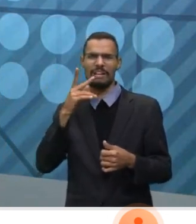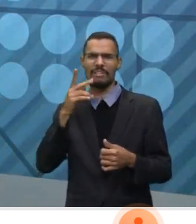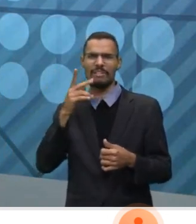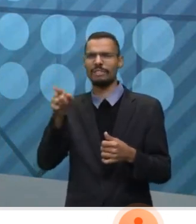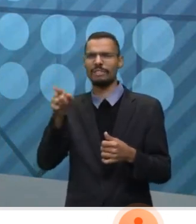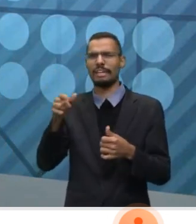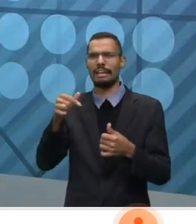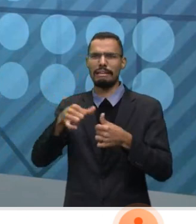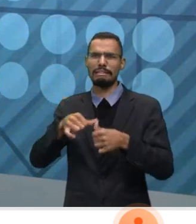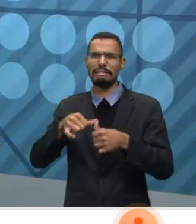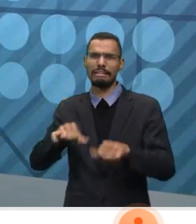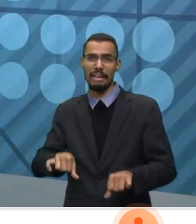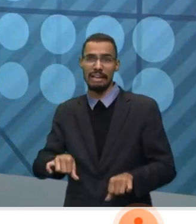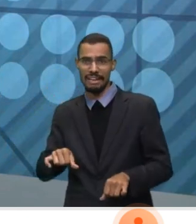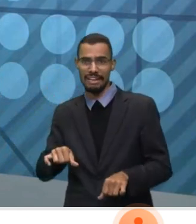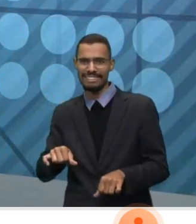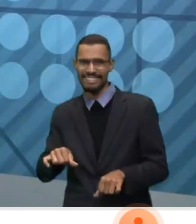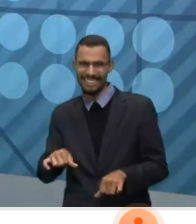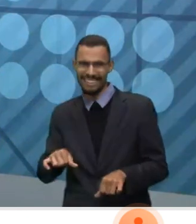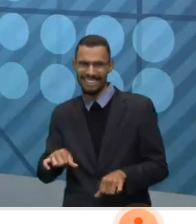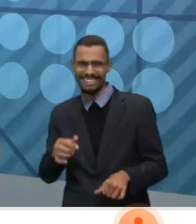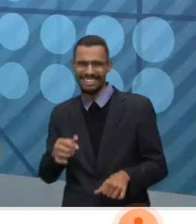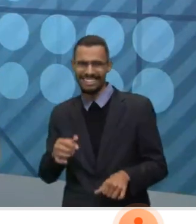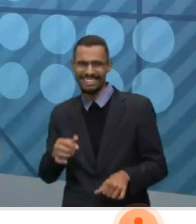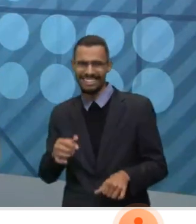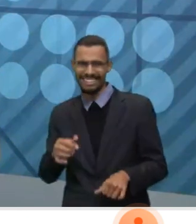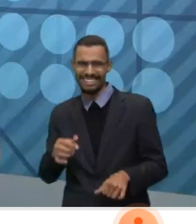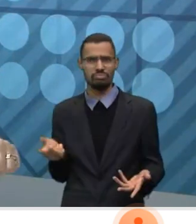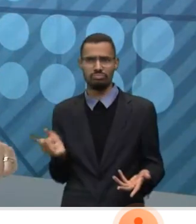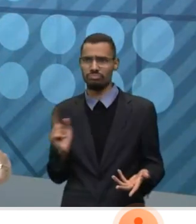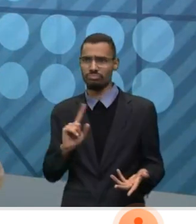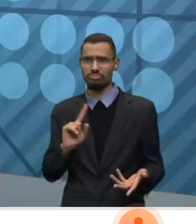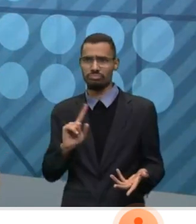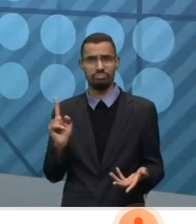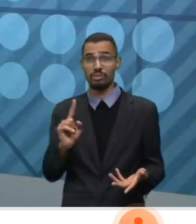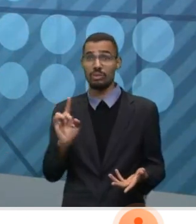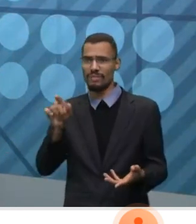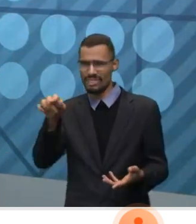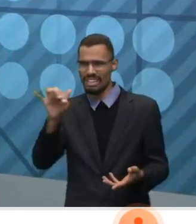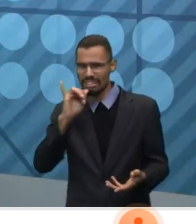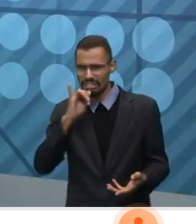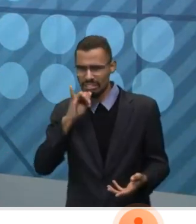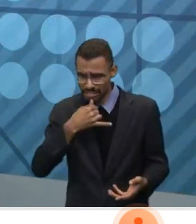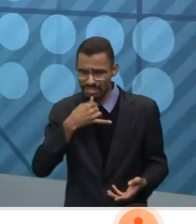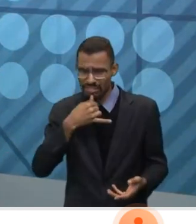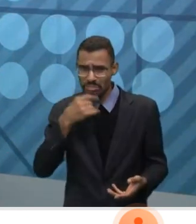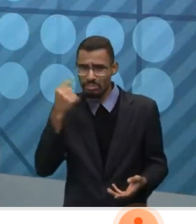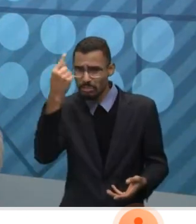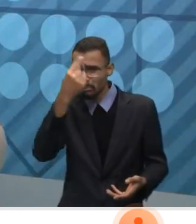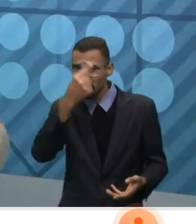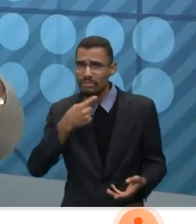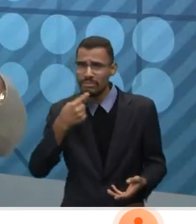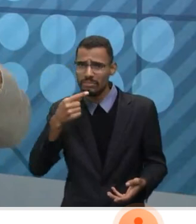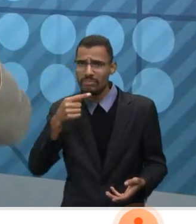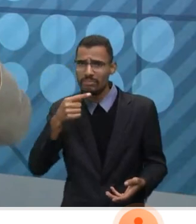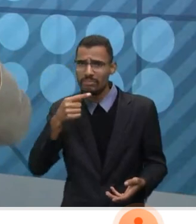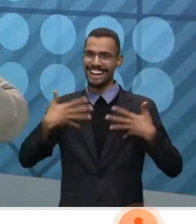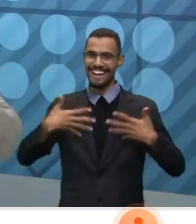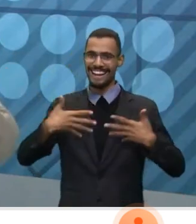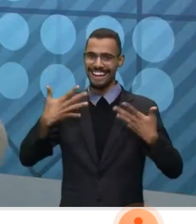língua portuguesa, você está triste? A gente não usa o estar. Só, você triste? Você